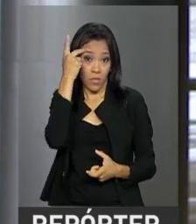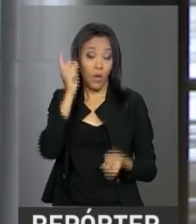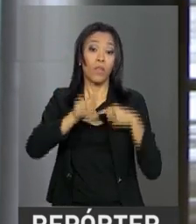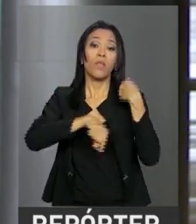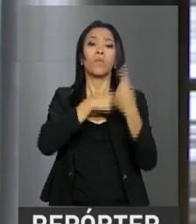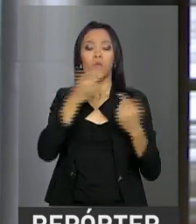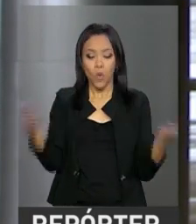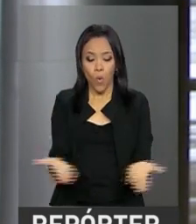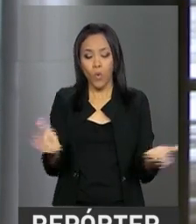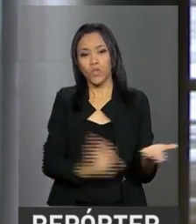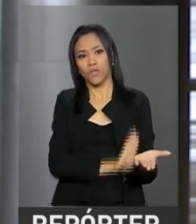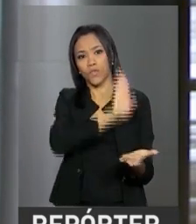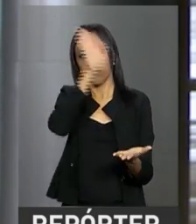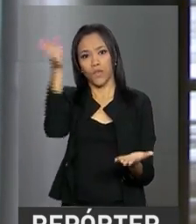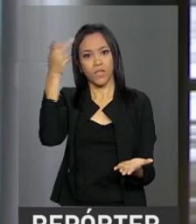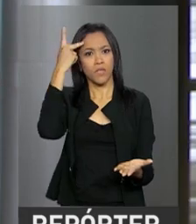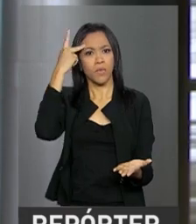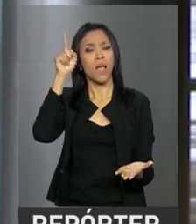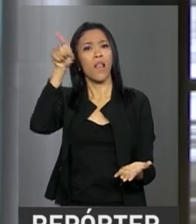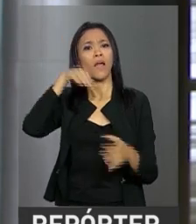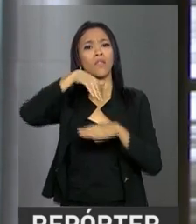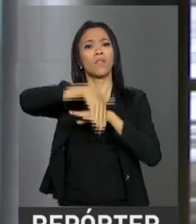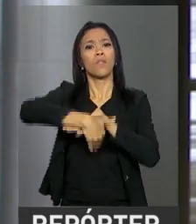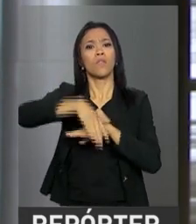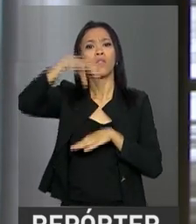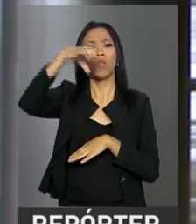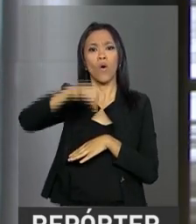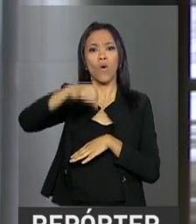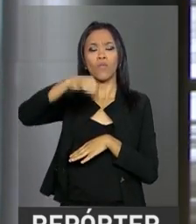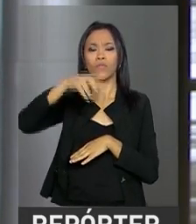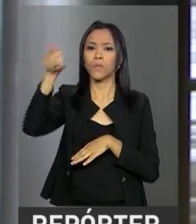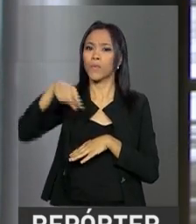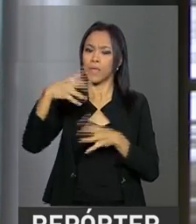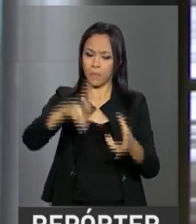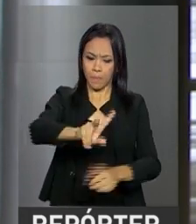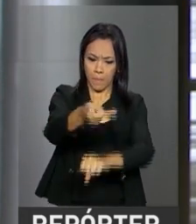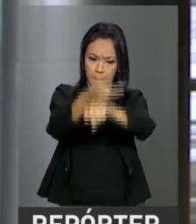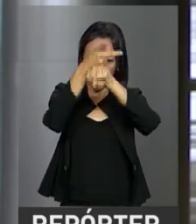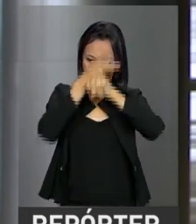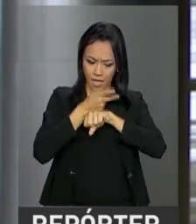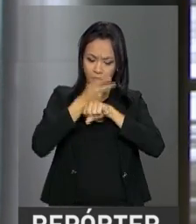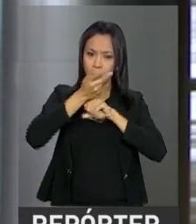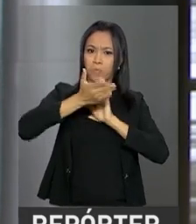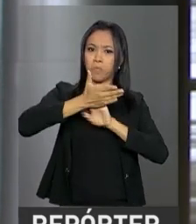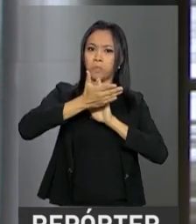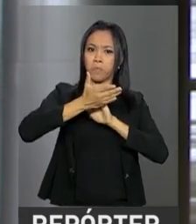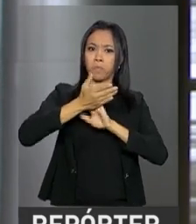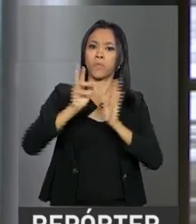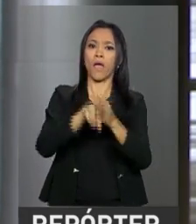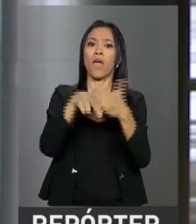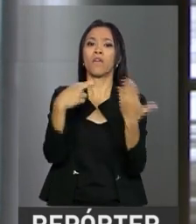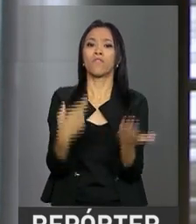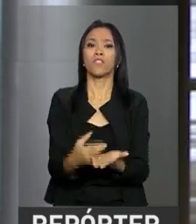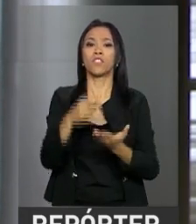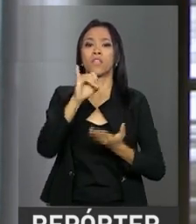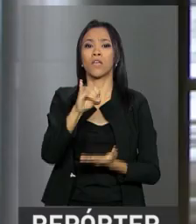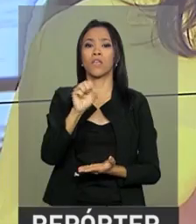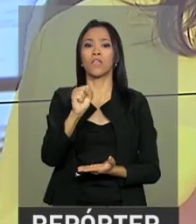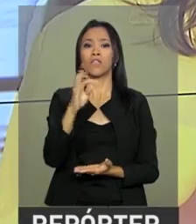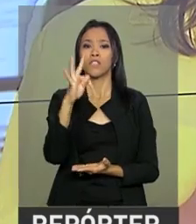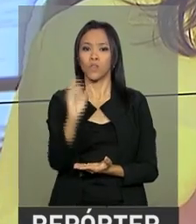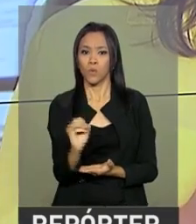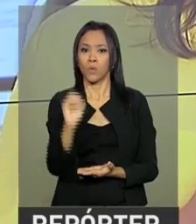cidade de São Paulo onde recebe às 9 horas da noite o prêmio brasileiro do ano da revista Isto é independente Leandra com você